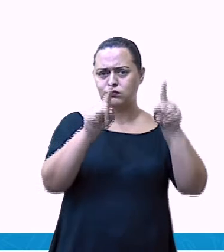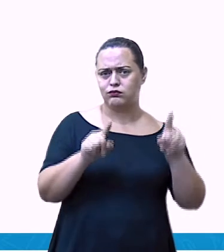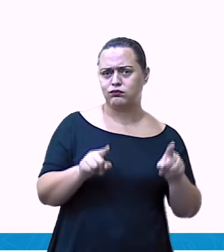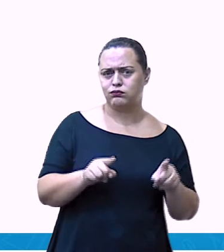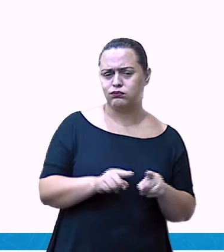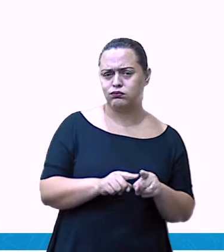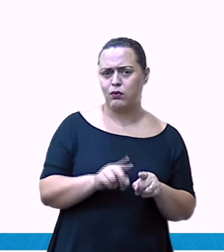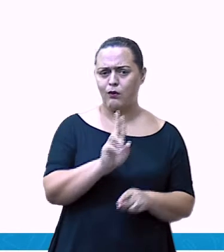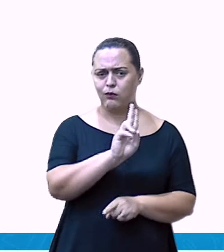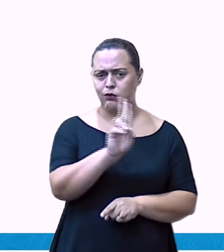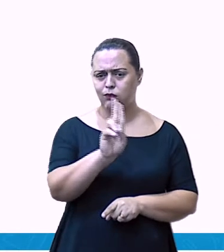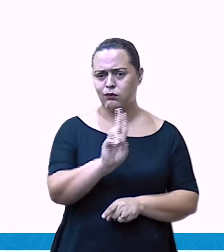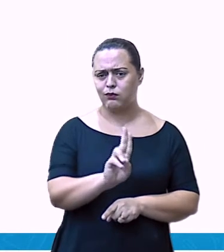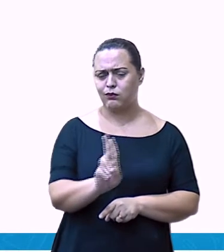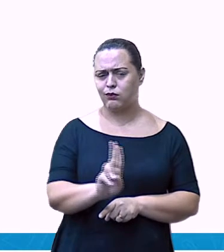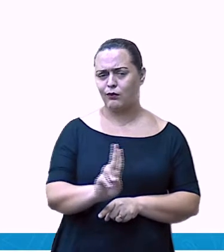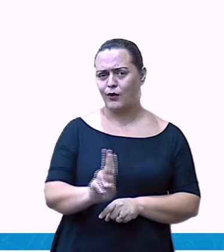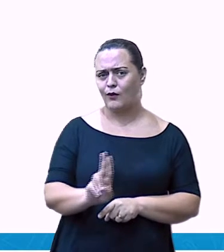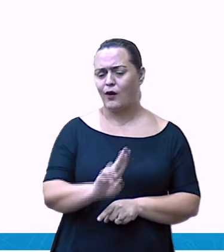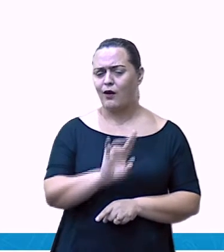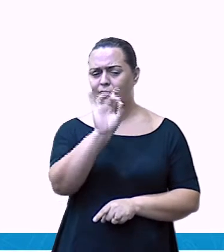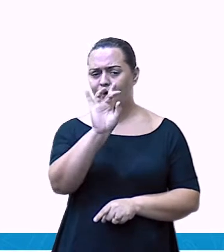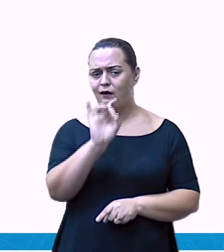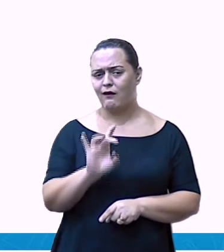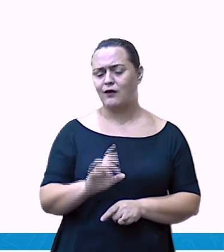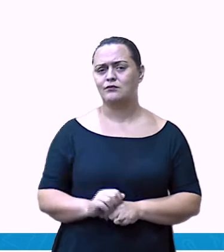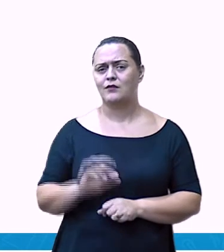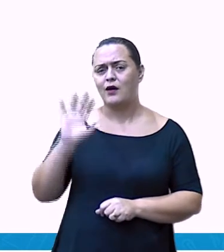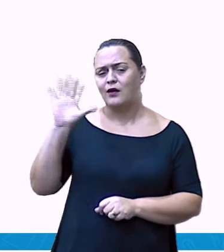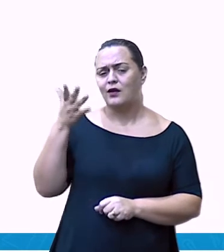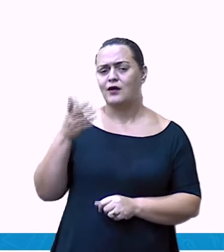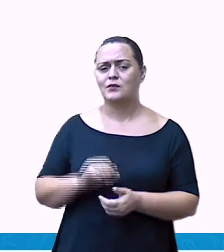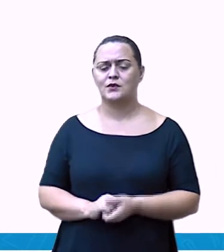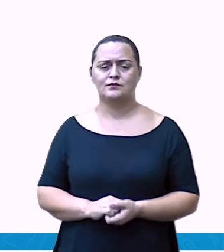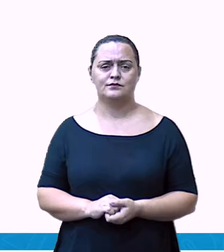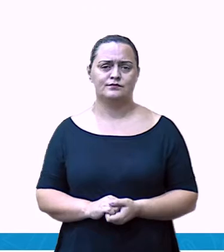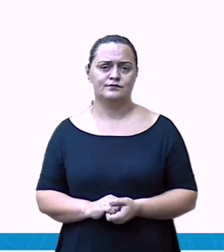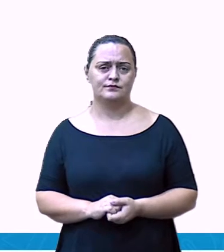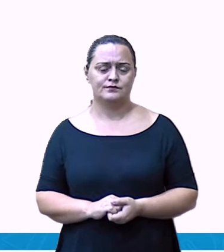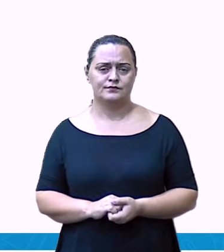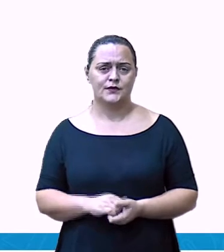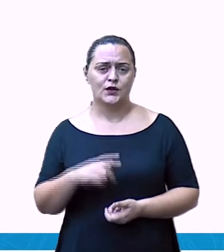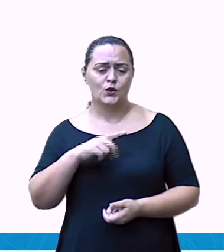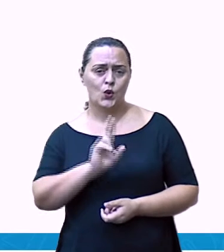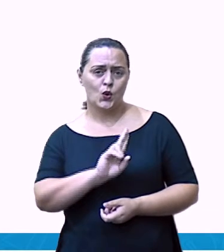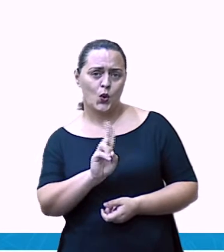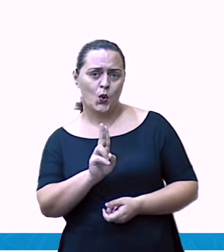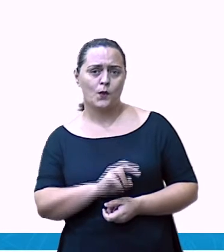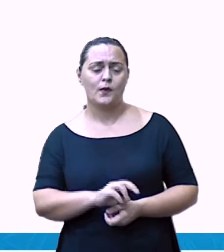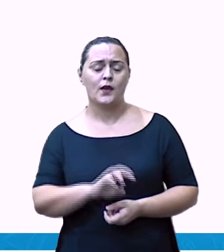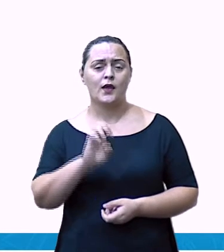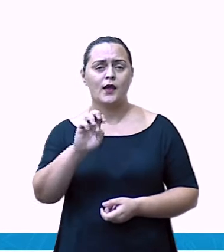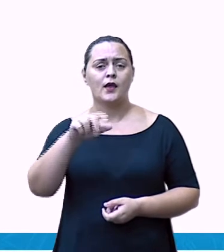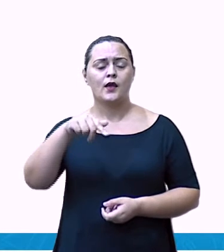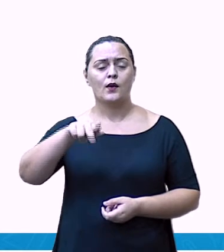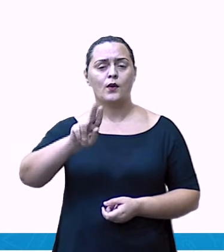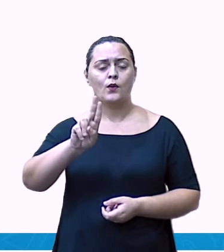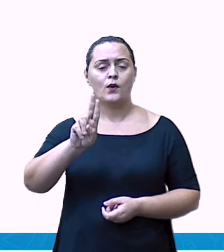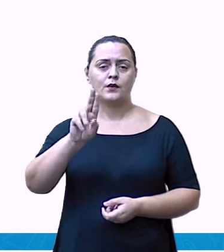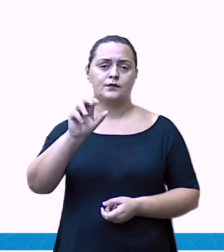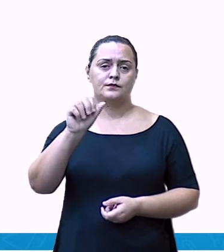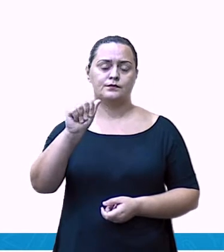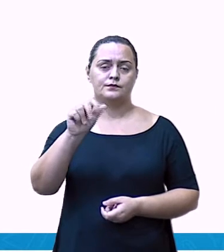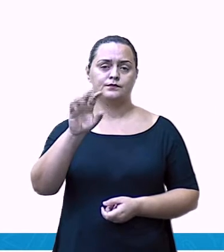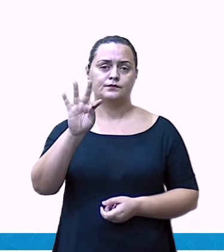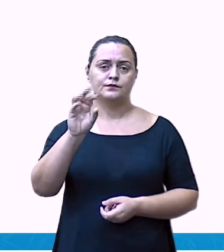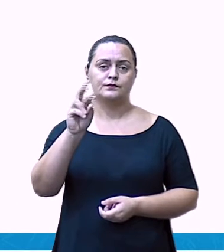zona polar. Então, olha bem, clima equatorial, na linha do Equador. Clima tropical, logo